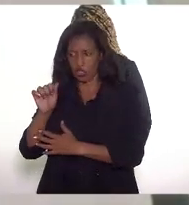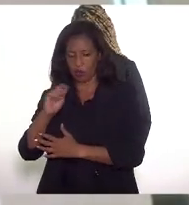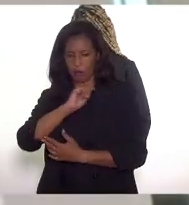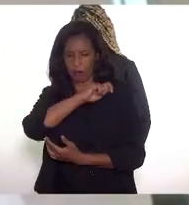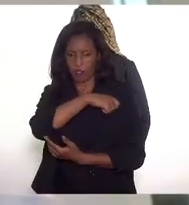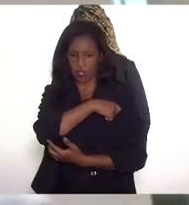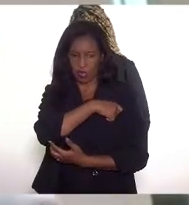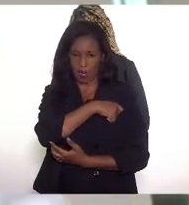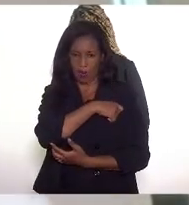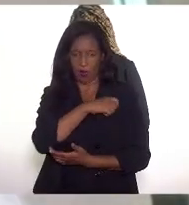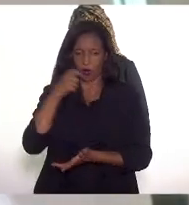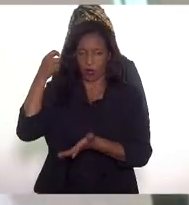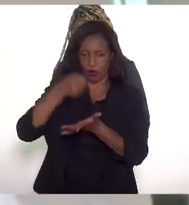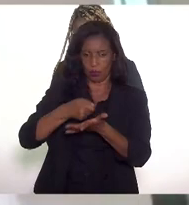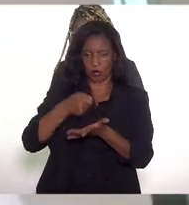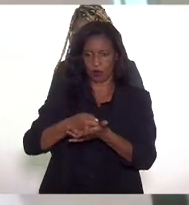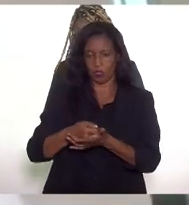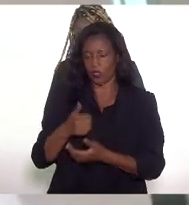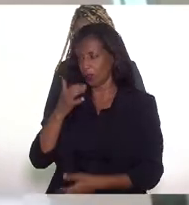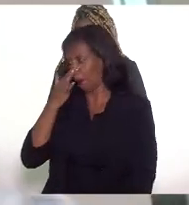fiscal, as nossas obrigações.